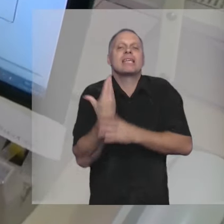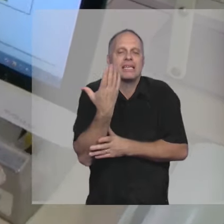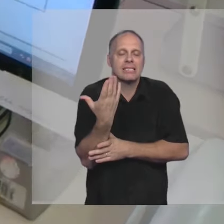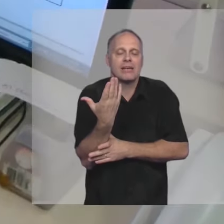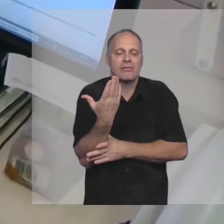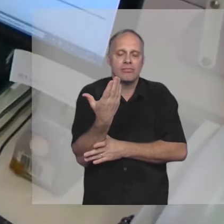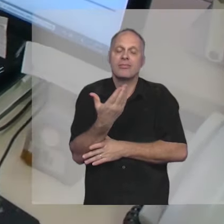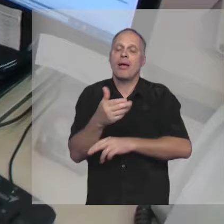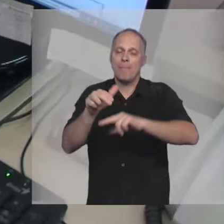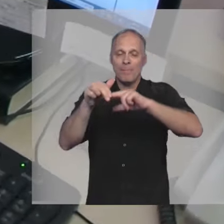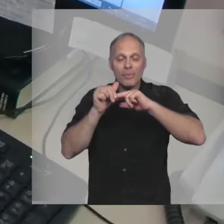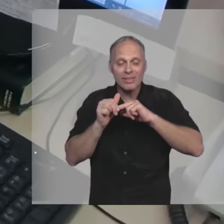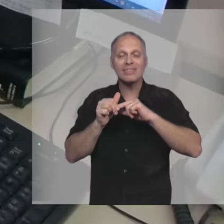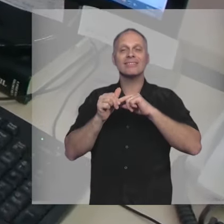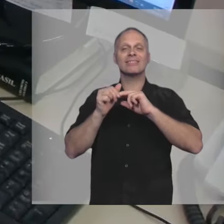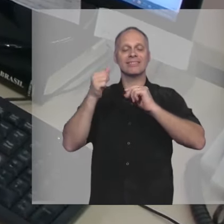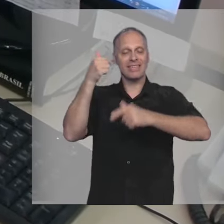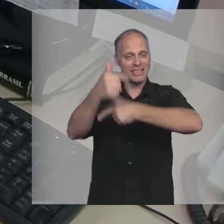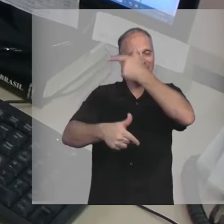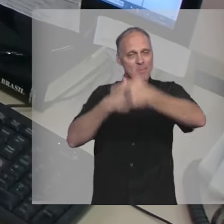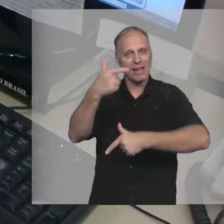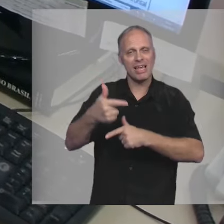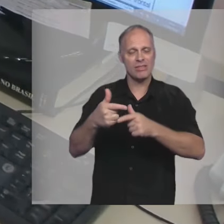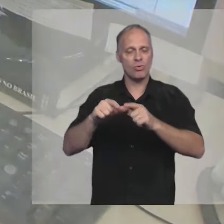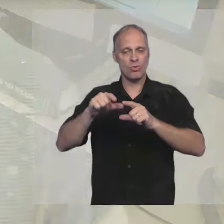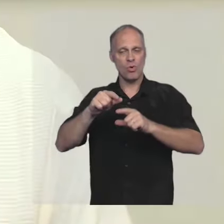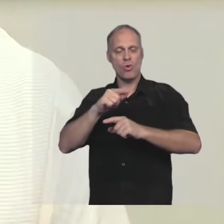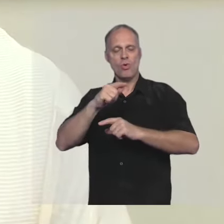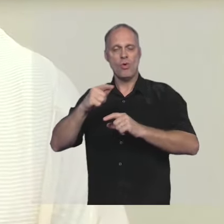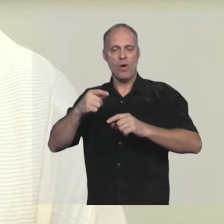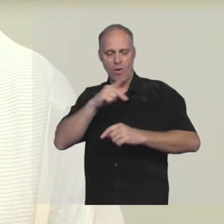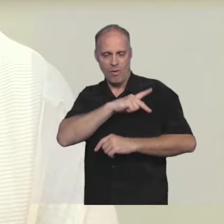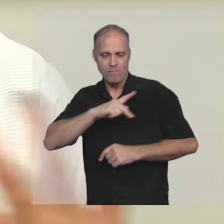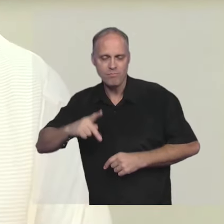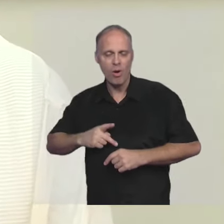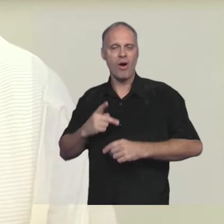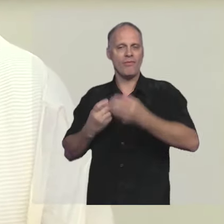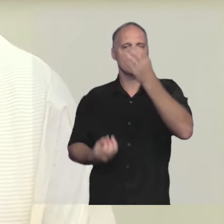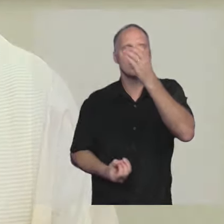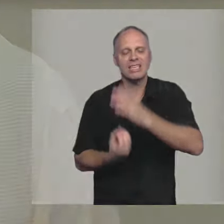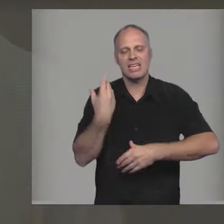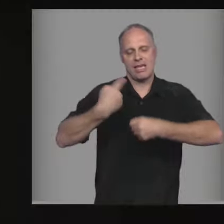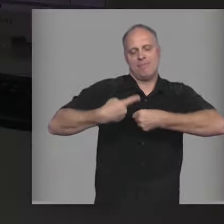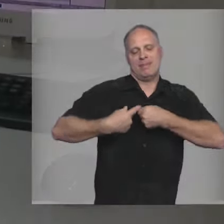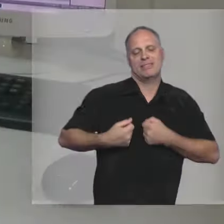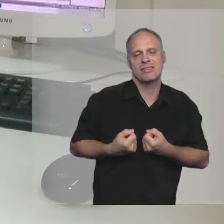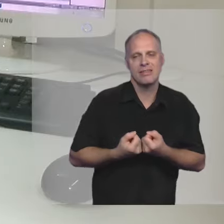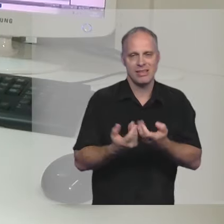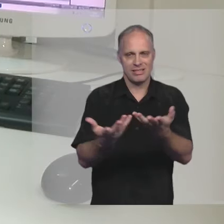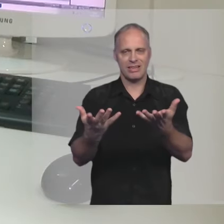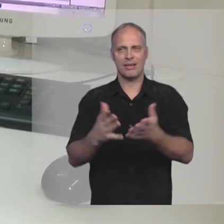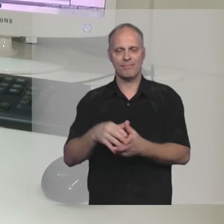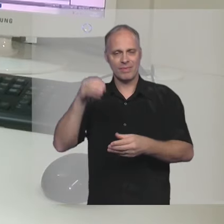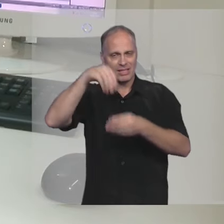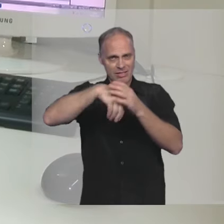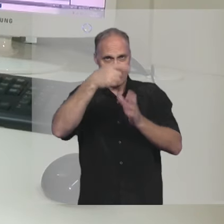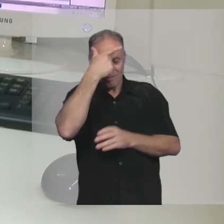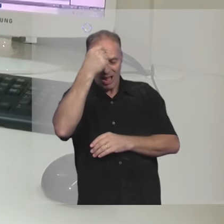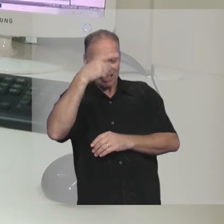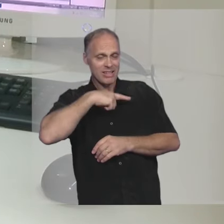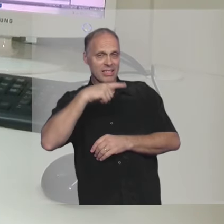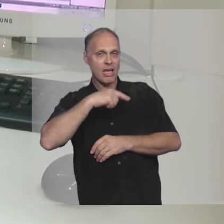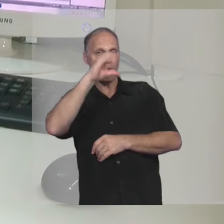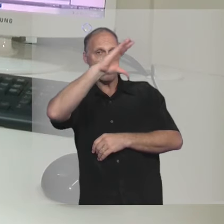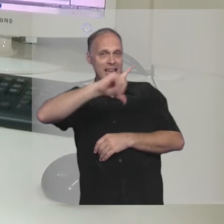tua criação, né? Então é isso que, ainda trabalhando com o urbano, a gente cria para a cidade, né? Lá na faculdade, a gente tem um